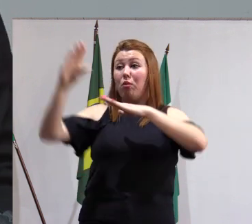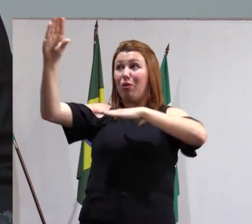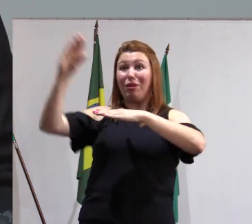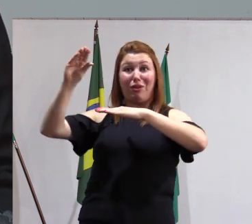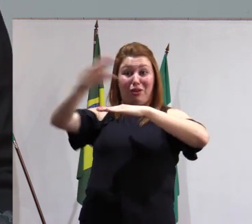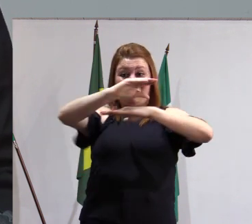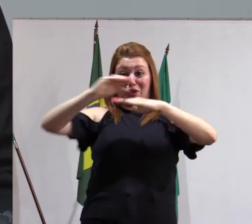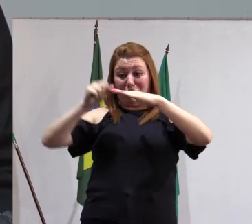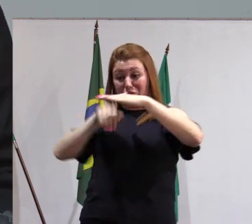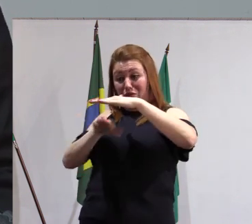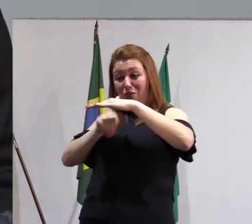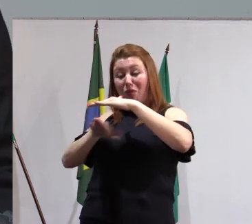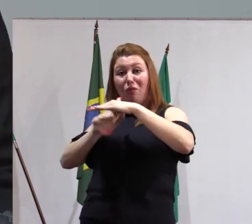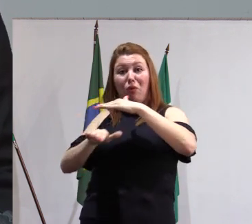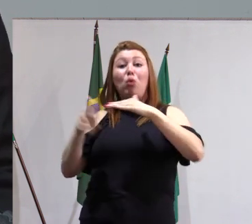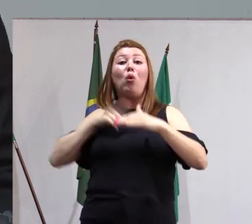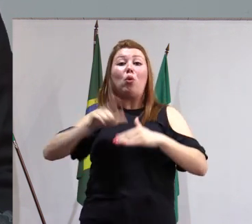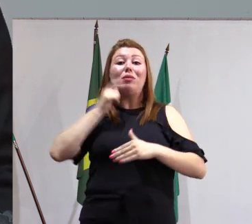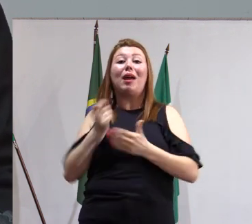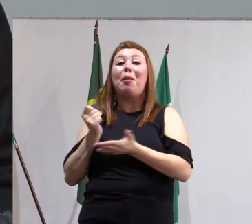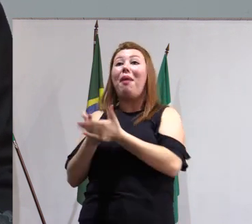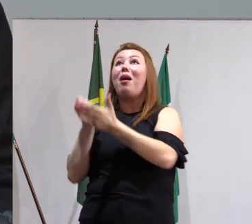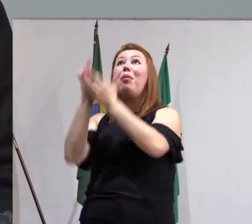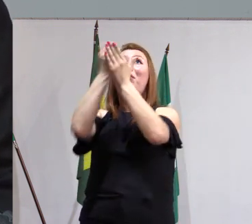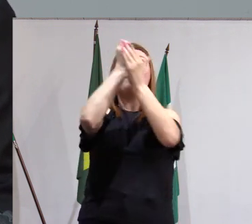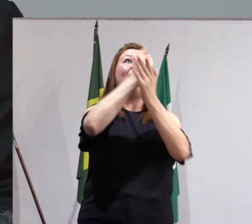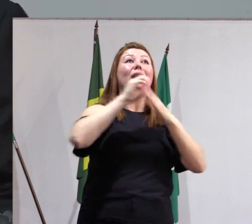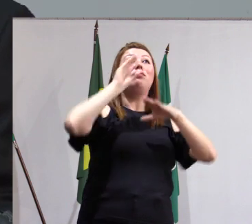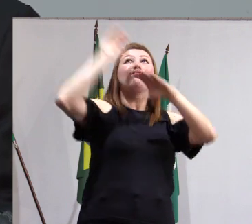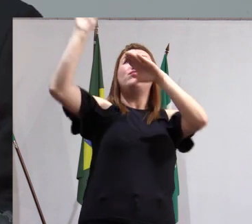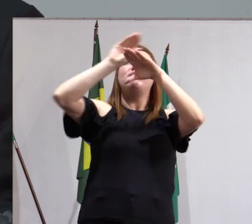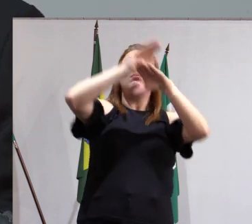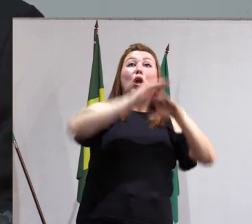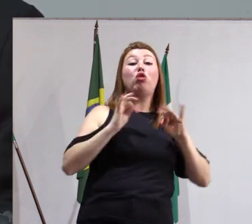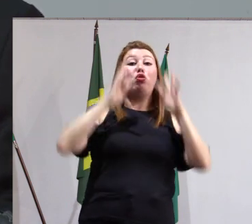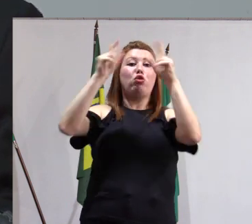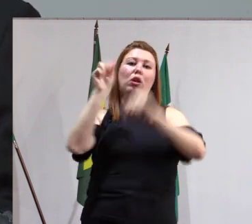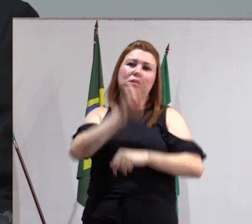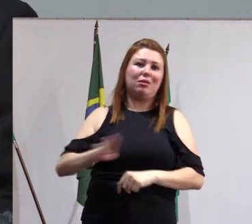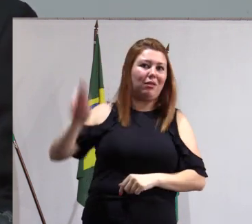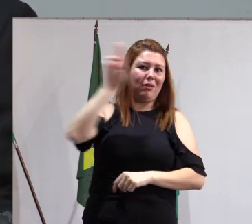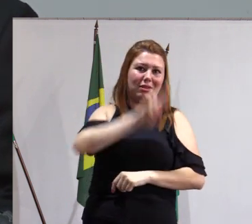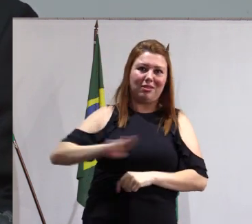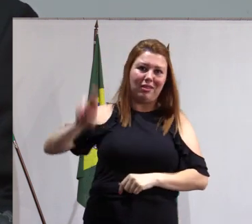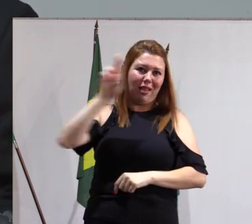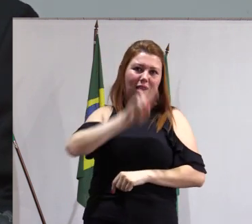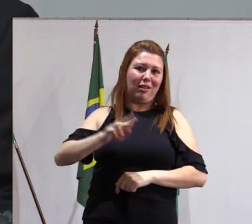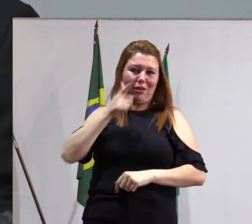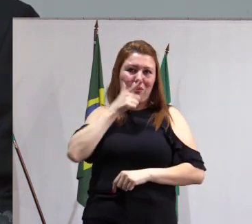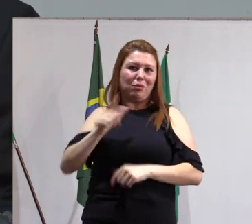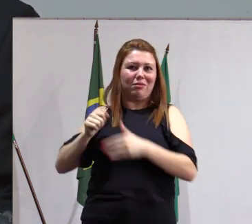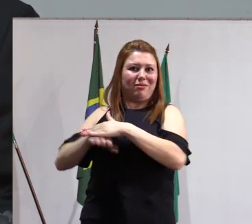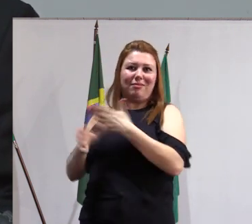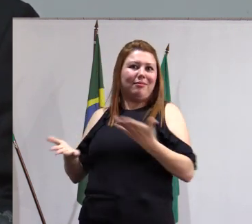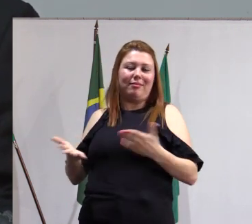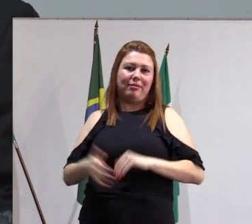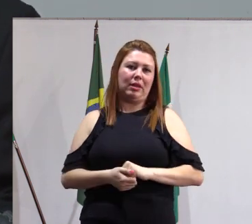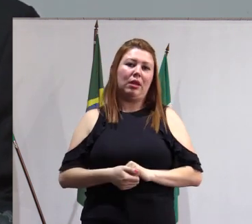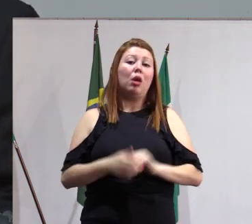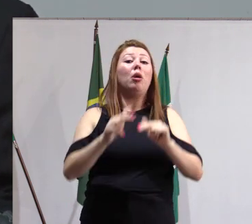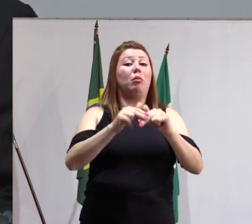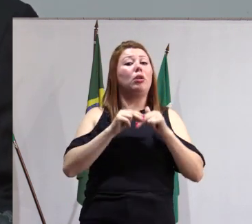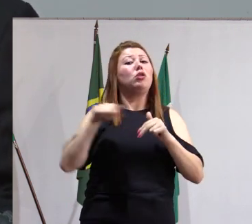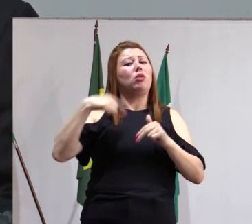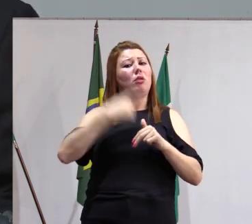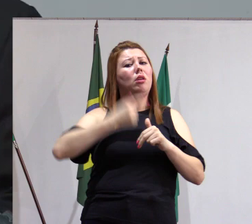universidades federais e mais os institutos federais? Concluindo, Marco. Tá? Bem, é uma coisa difícil. Então, eu acho que a gente assim, tem que refletir também